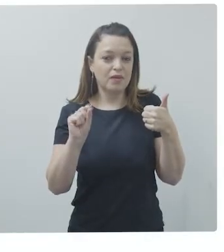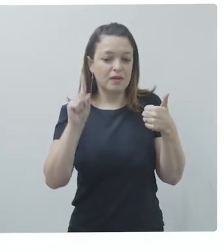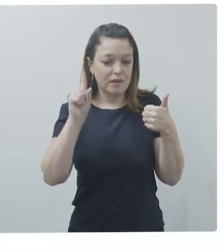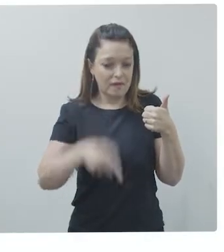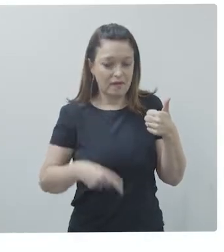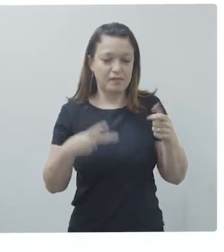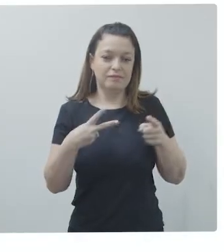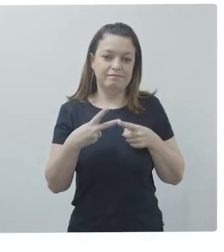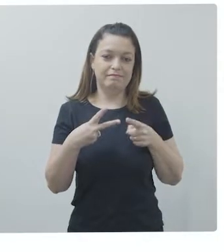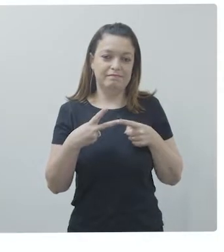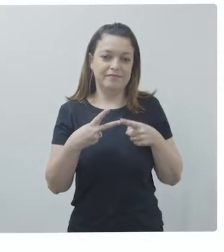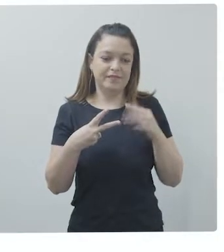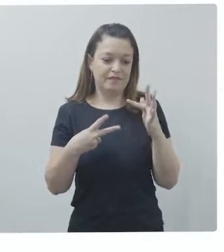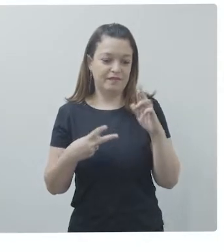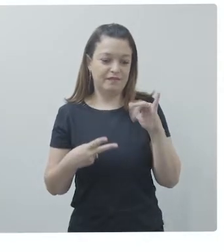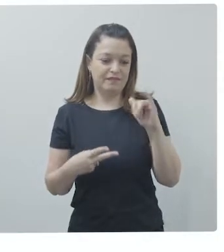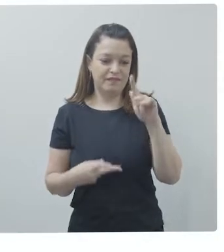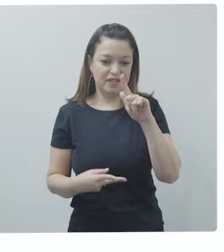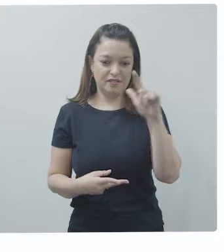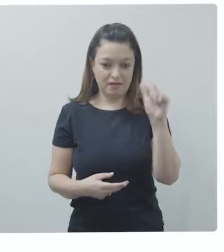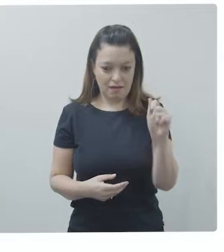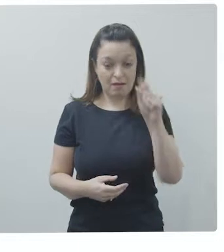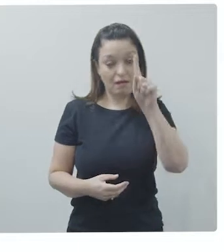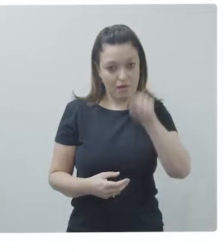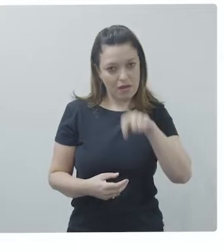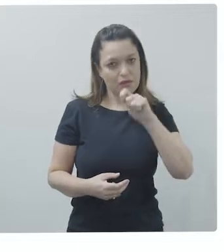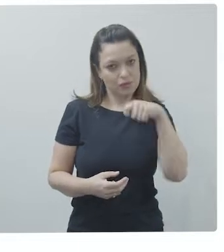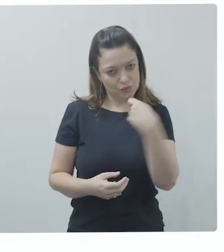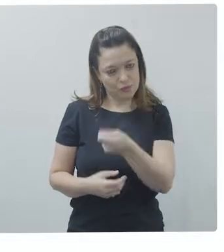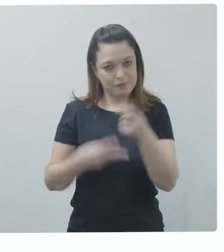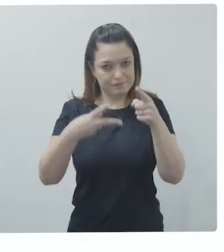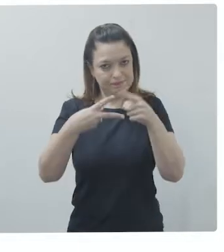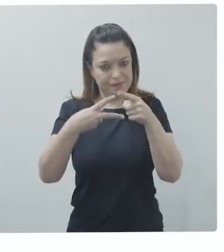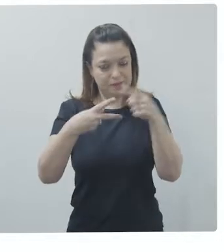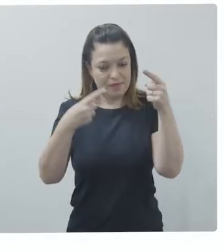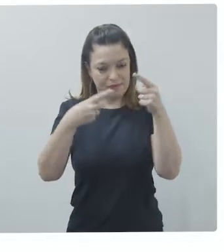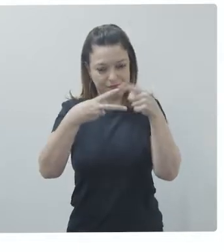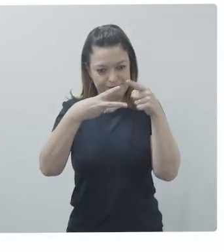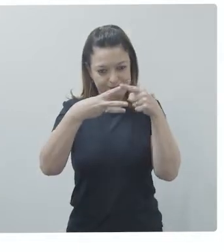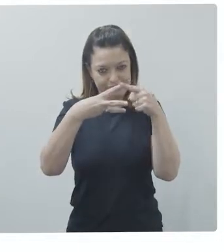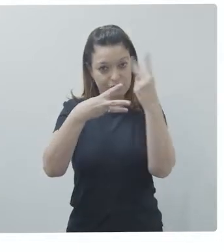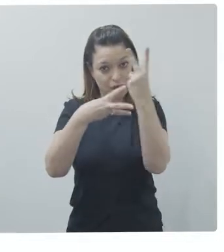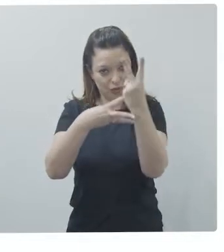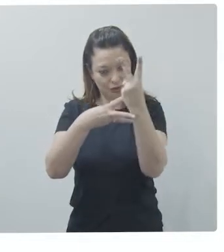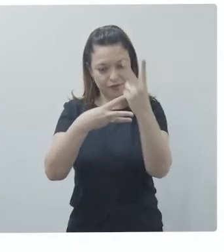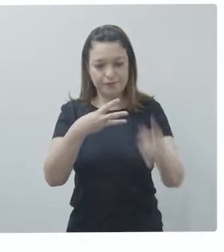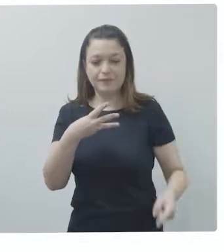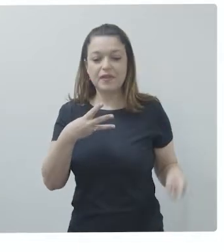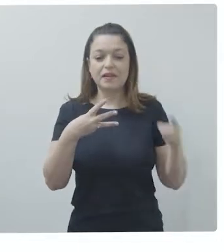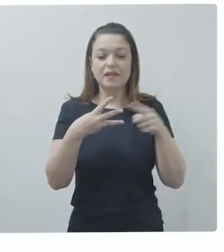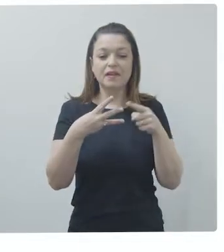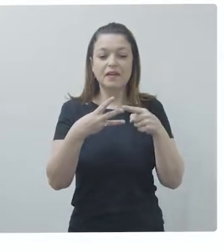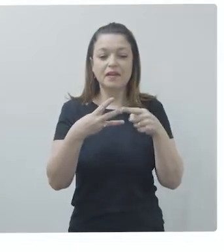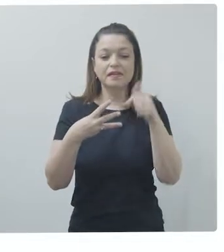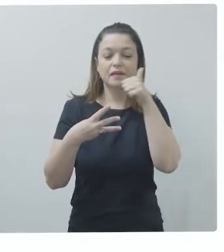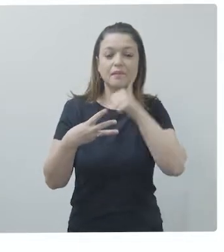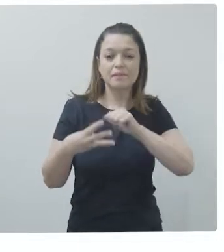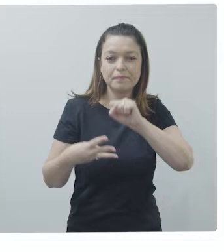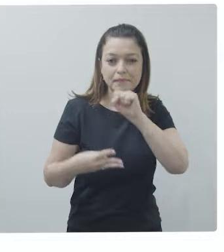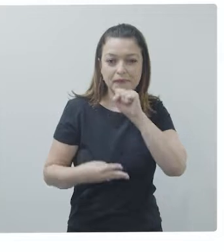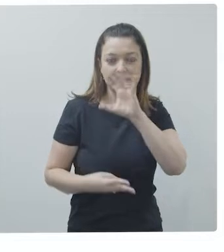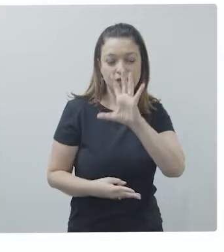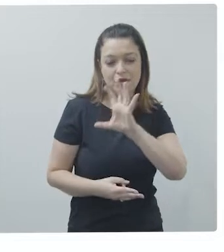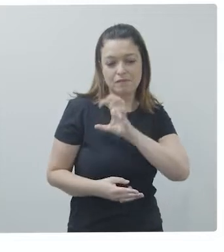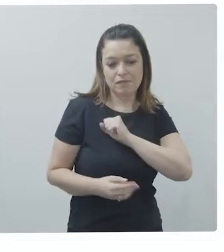A Frigga. E depois, deusa mãe do amor e da luxúria. E filha de Njord e